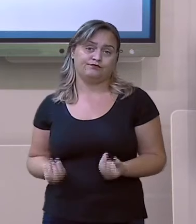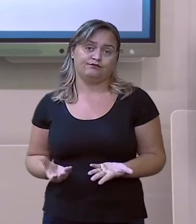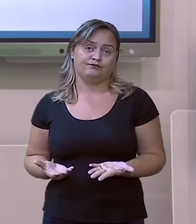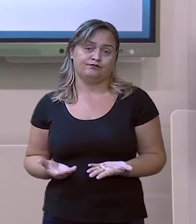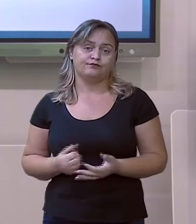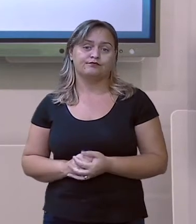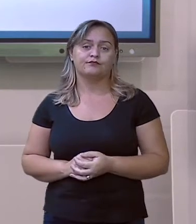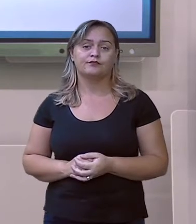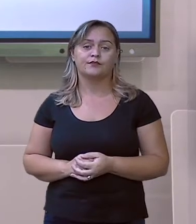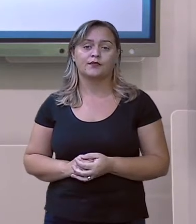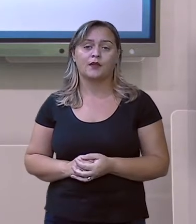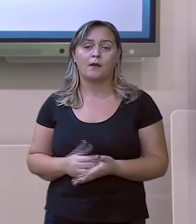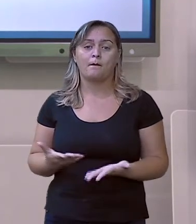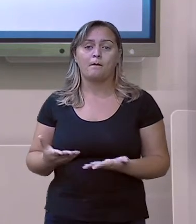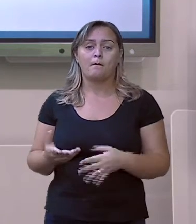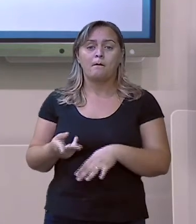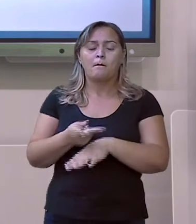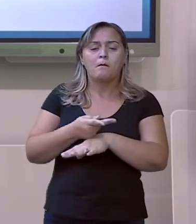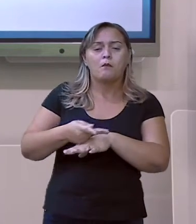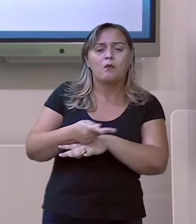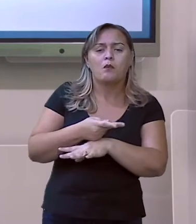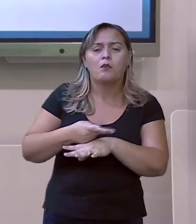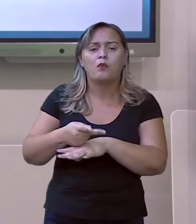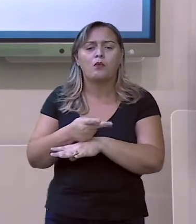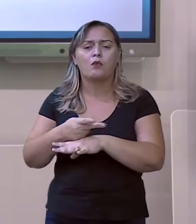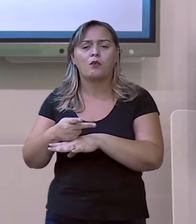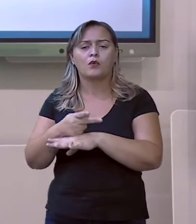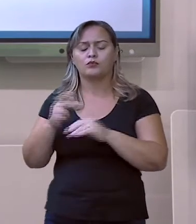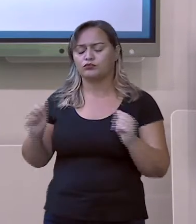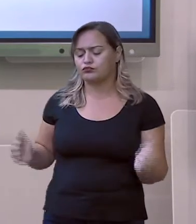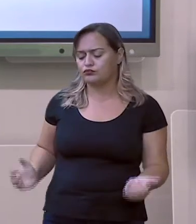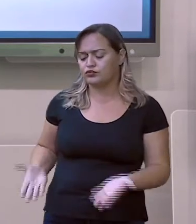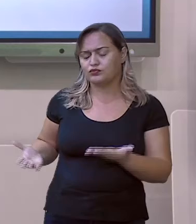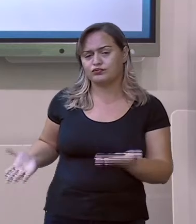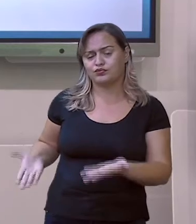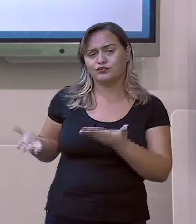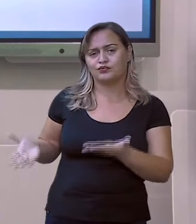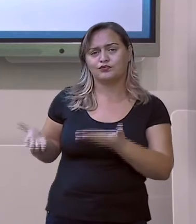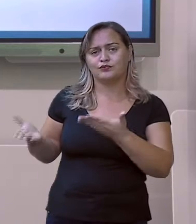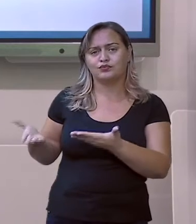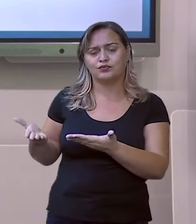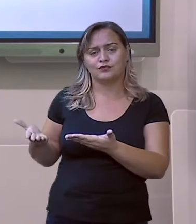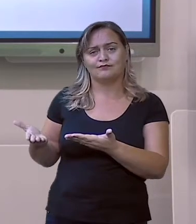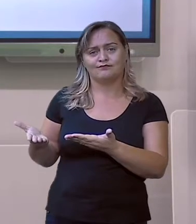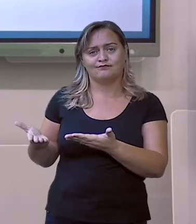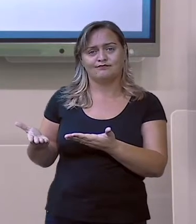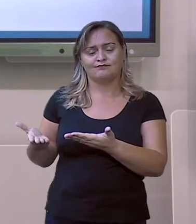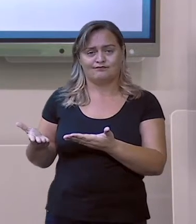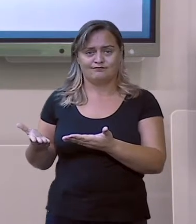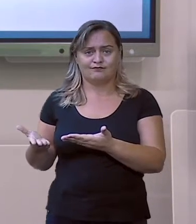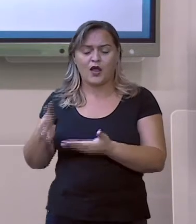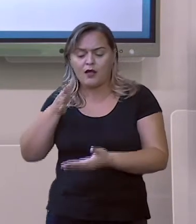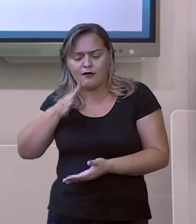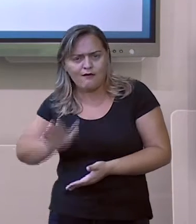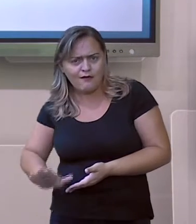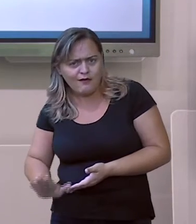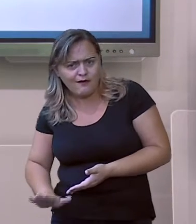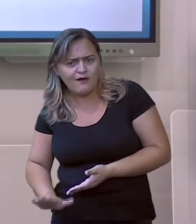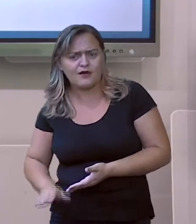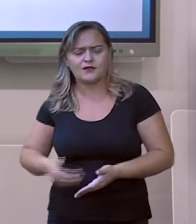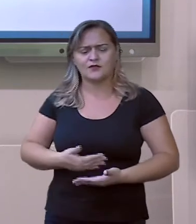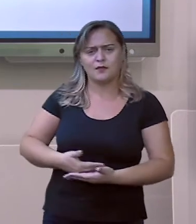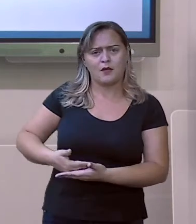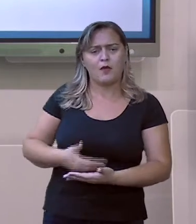nascimento, é a forma mais eficaz de promover o desenvolvimento dos potenciais da criança com síndrome de Down. Como todas